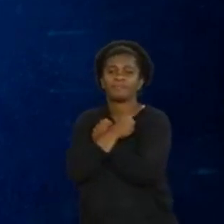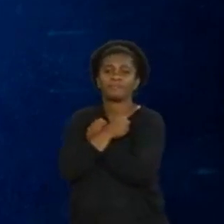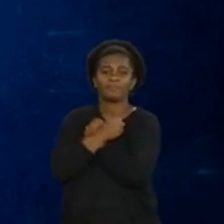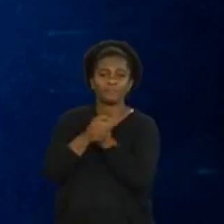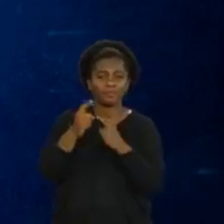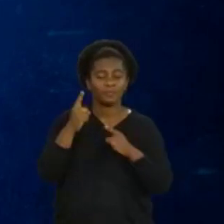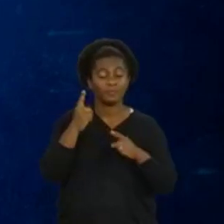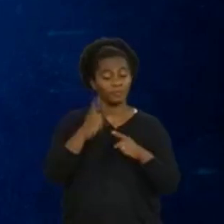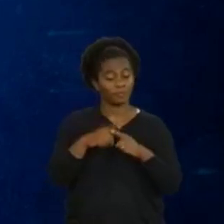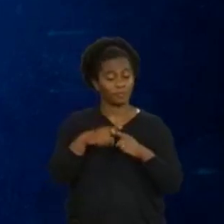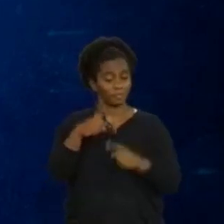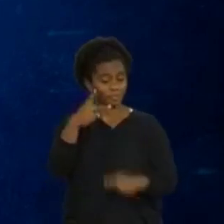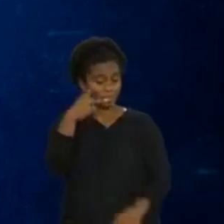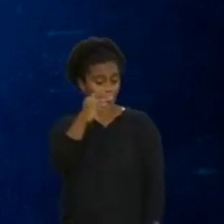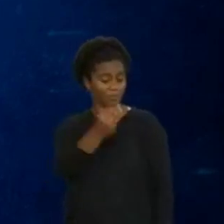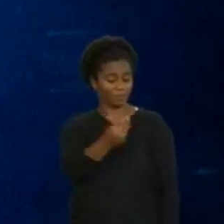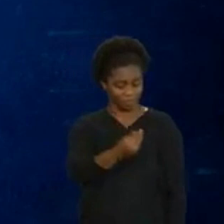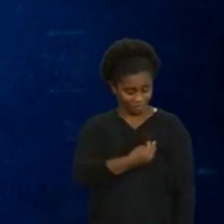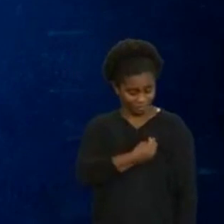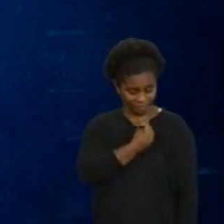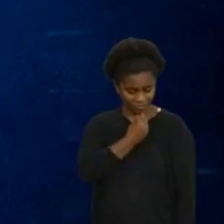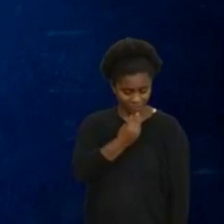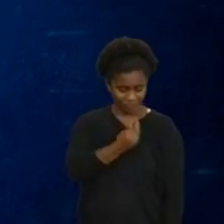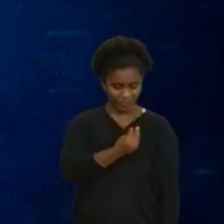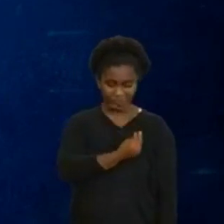pois da sua vida